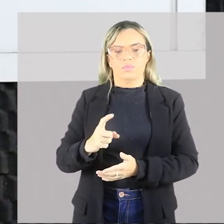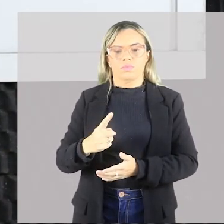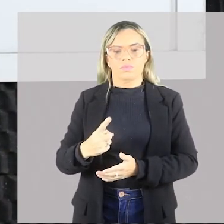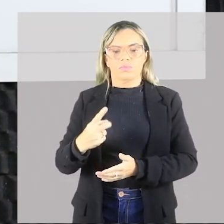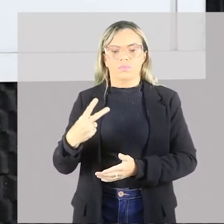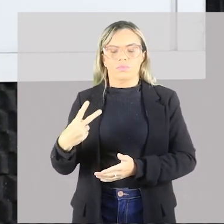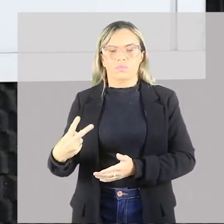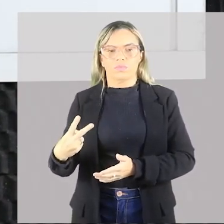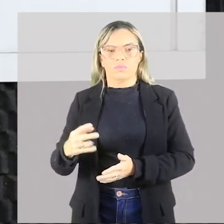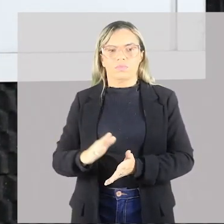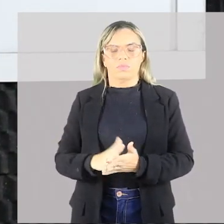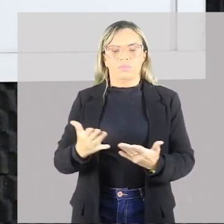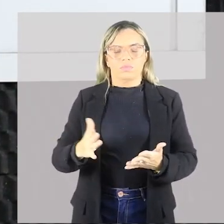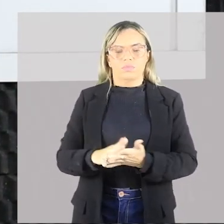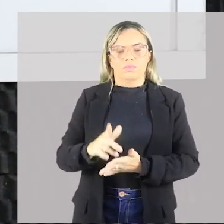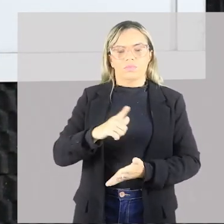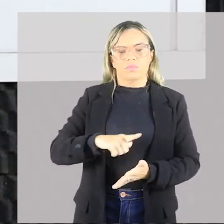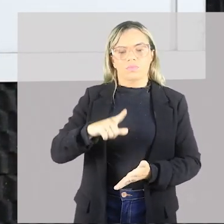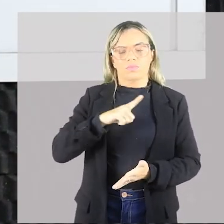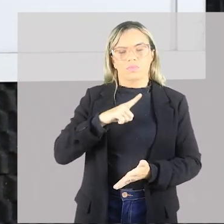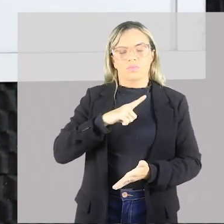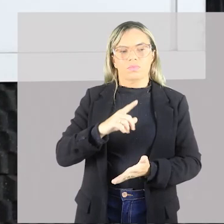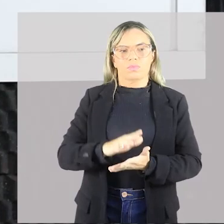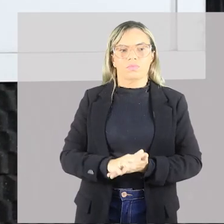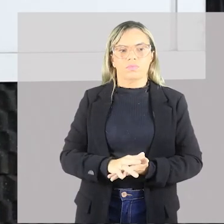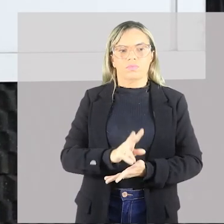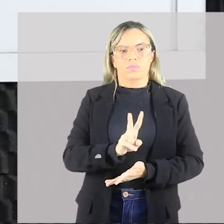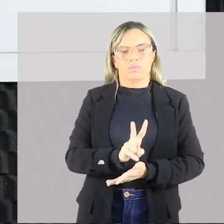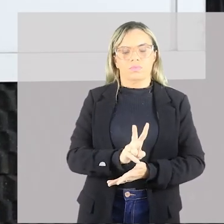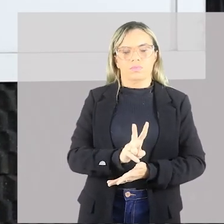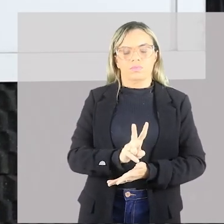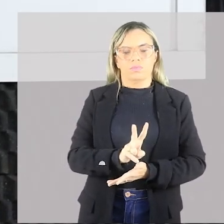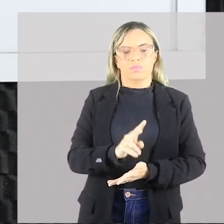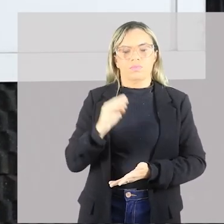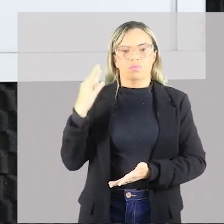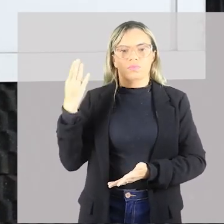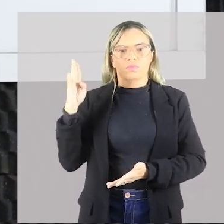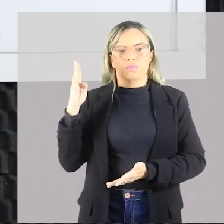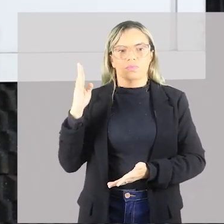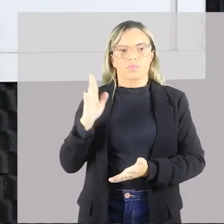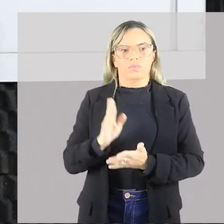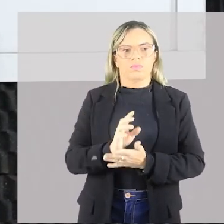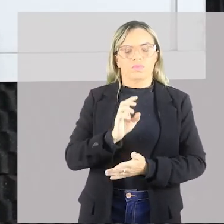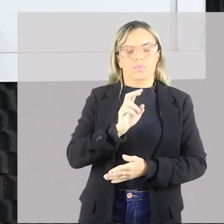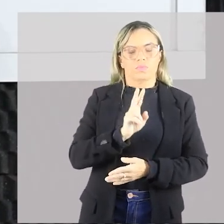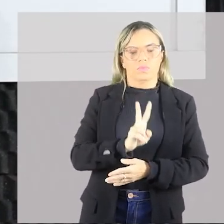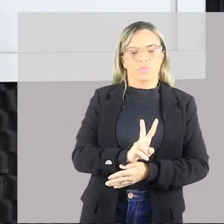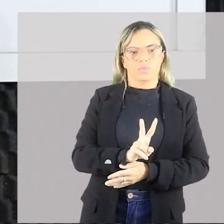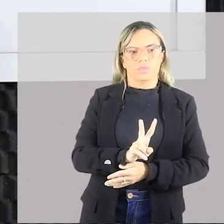certo? E aí você vai ter um volume de madeira igual a